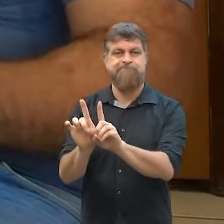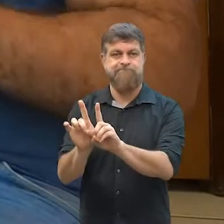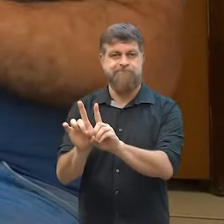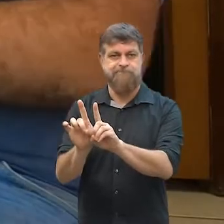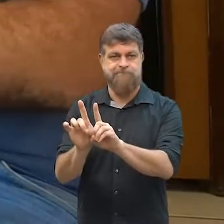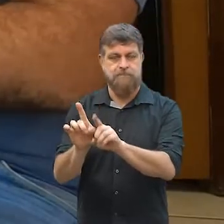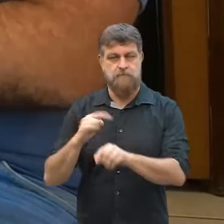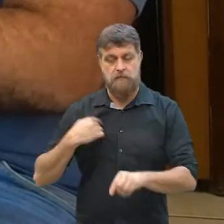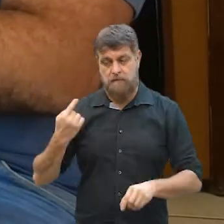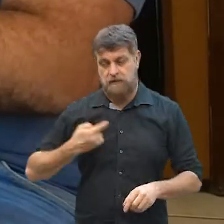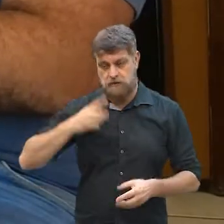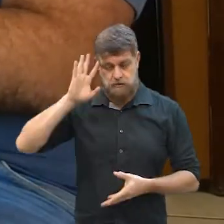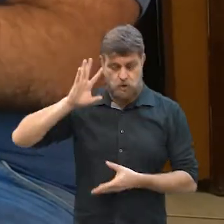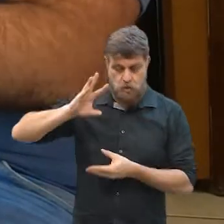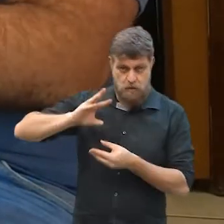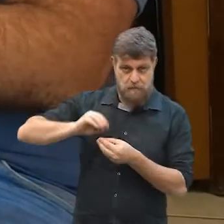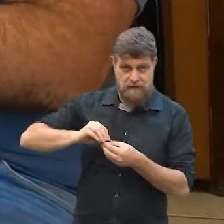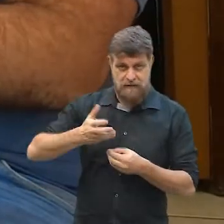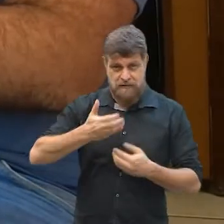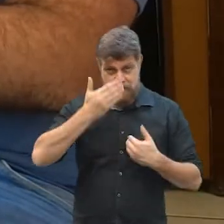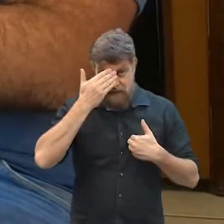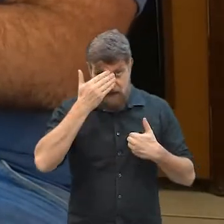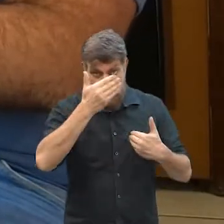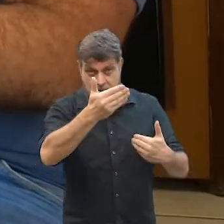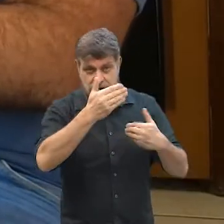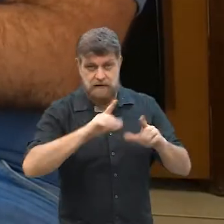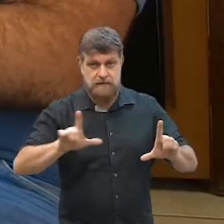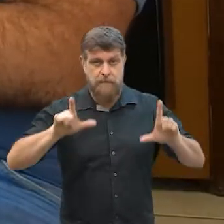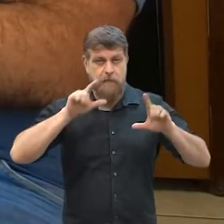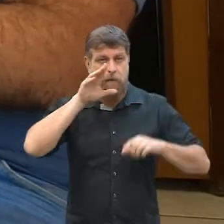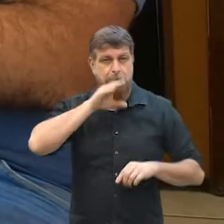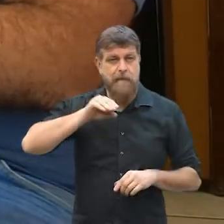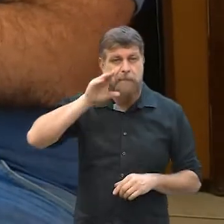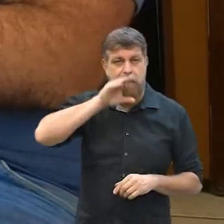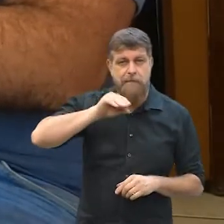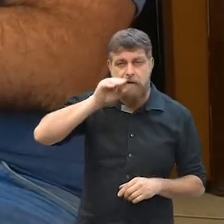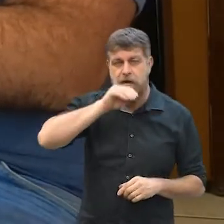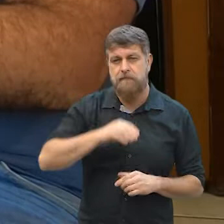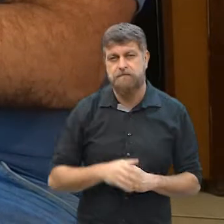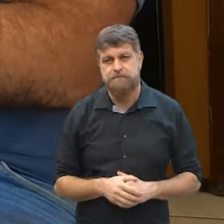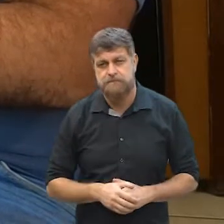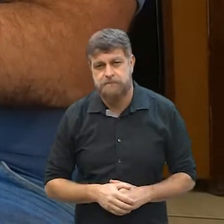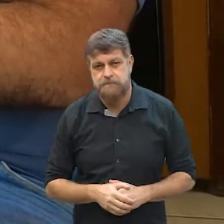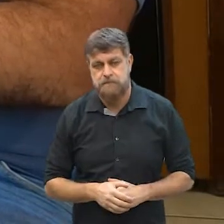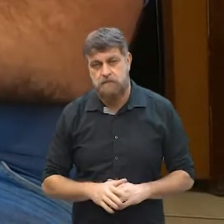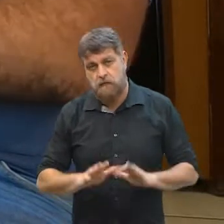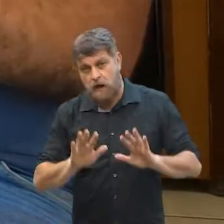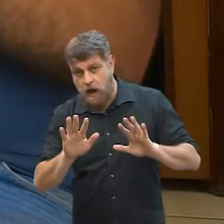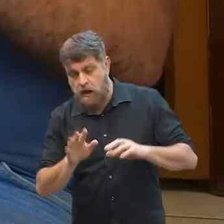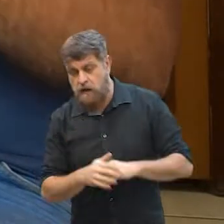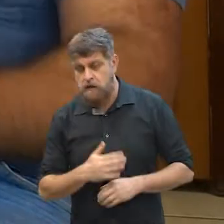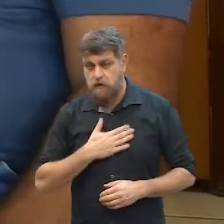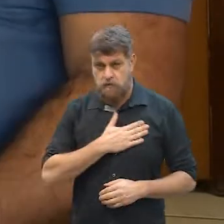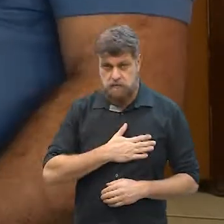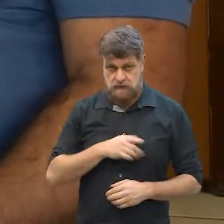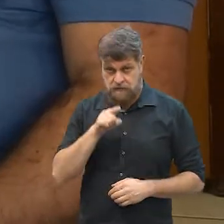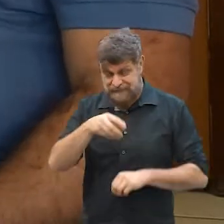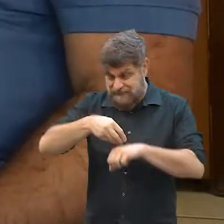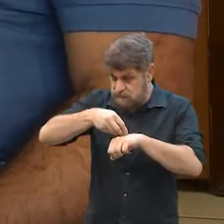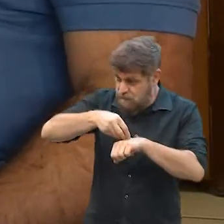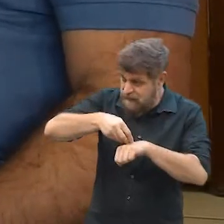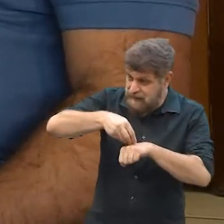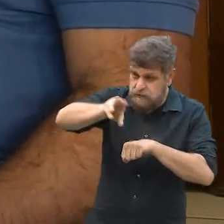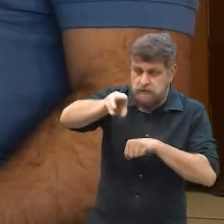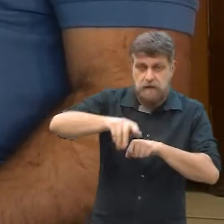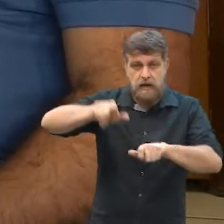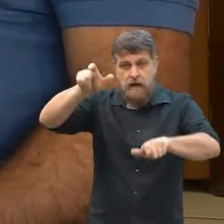né? Célia, para a gente finalizar, desde já agradecendo sua participação aqui no quadro Se Liga na Profissão, gostaria que você desse uma dica para